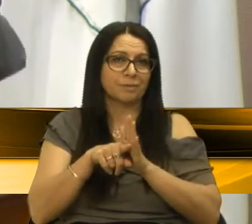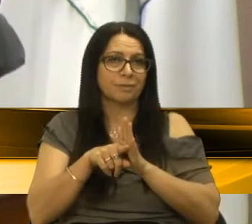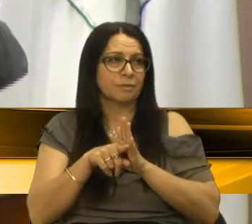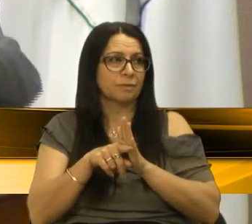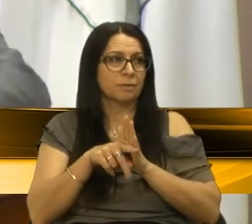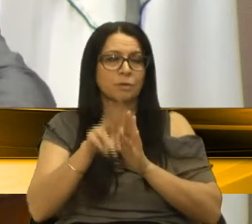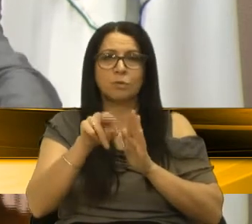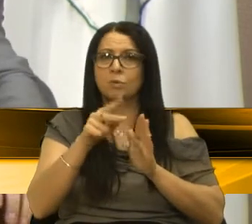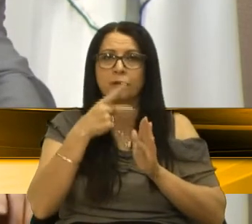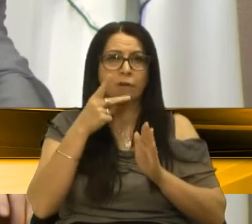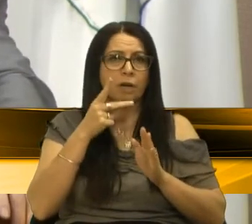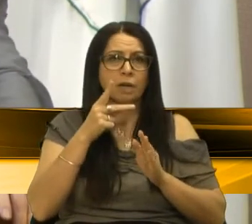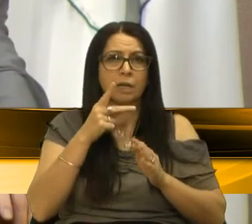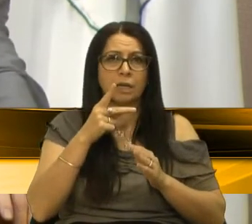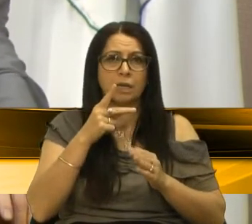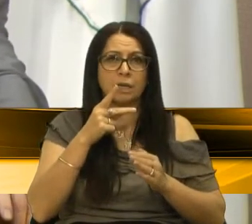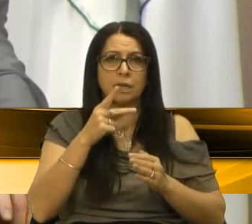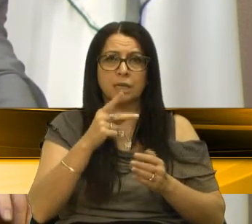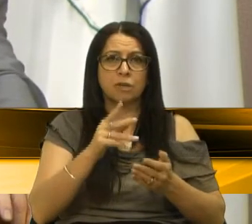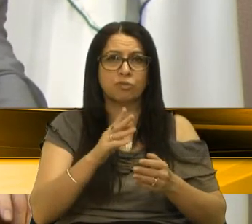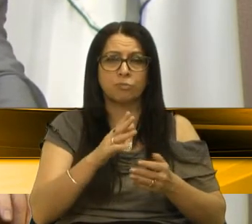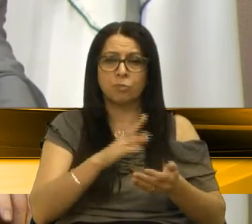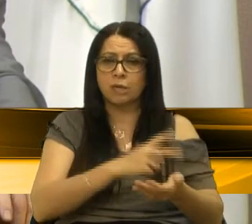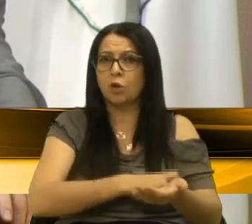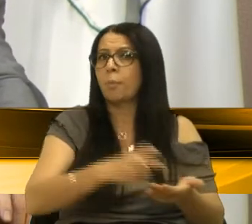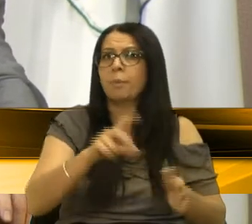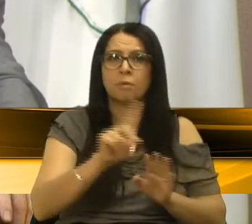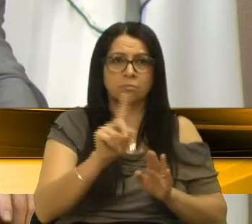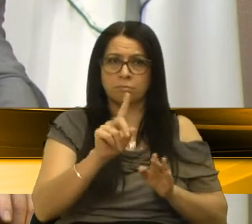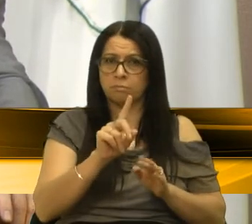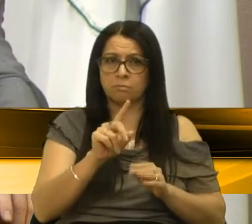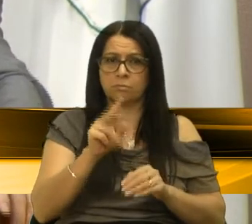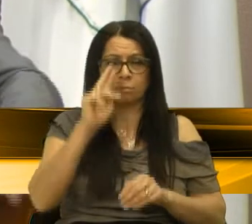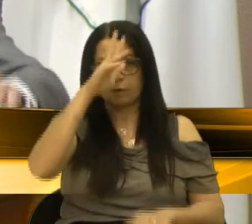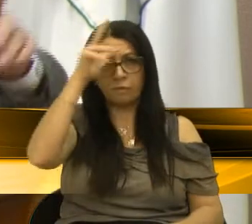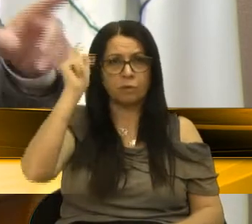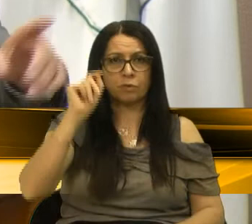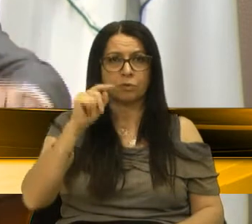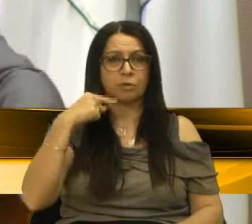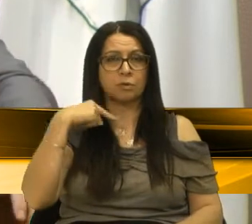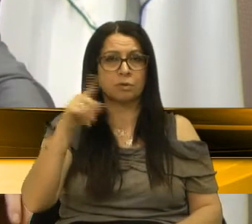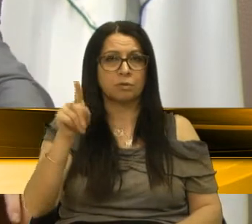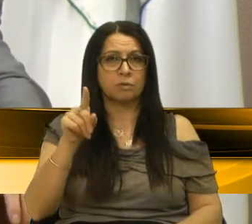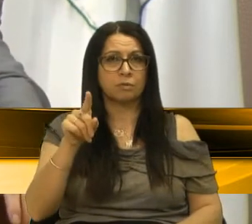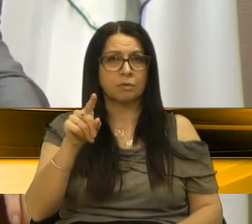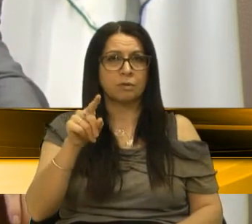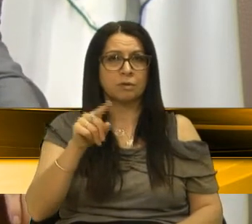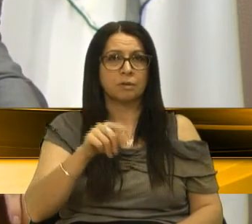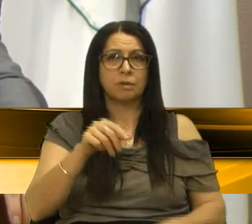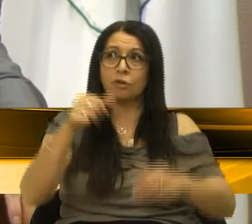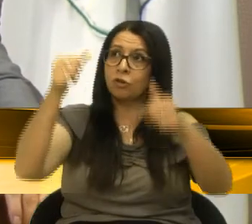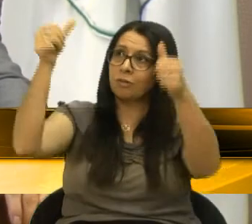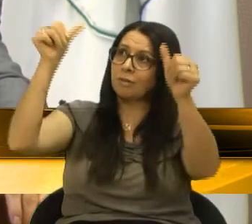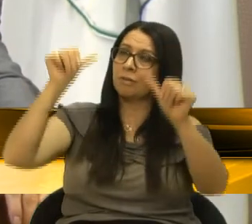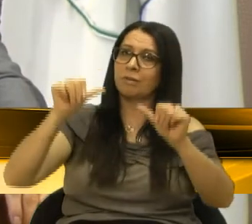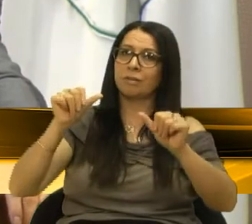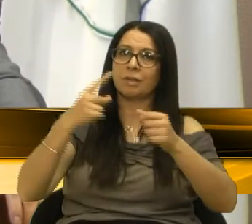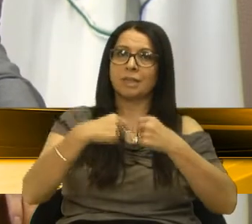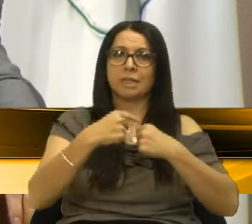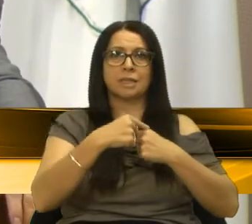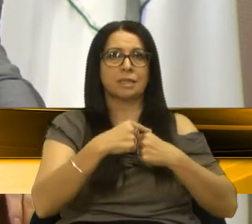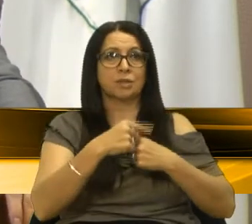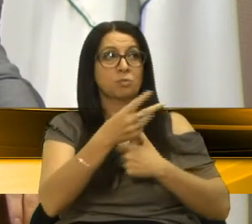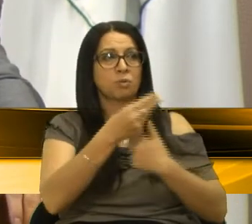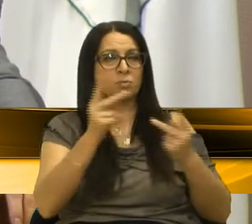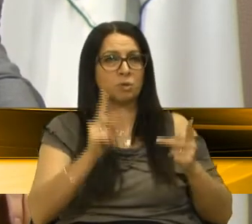falei em caçar prefeito nenhum. E apanhamos. Fomos parar em outdoor na cidade. Mas muitas